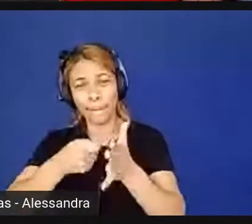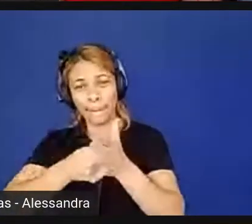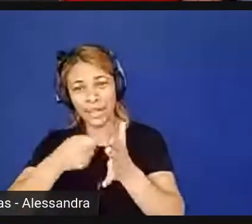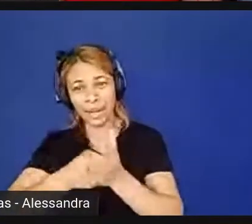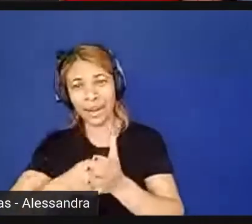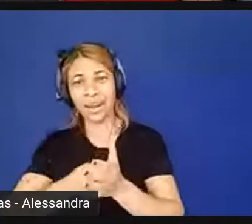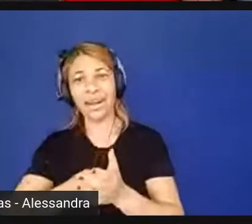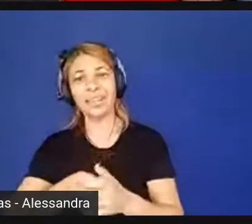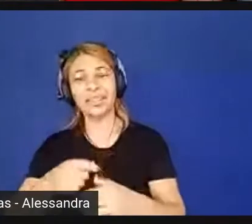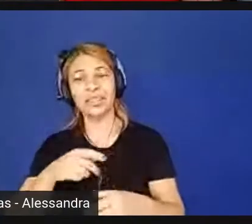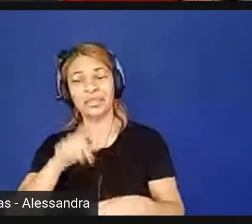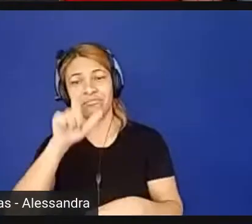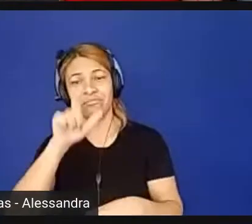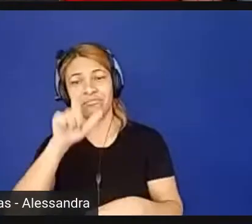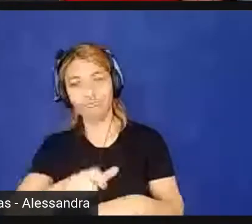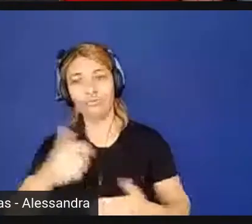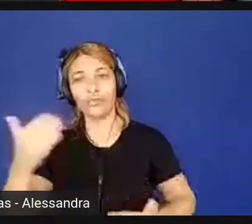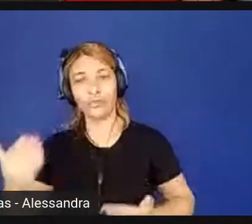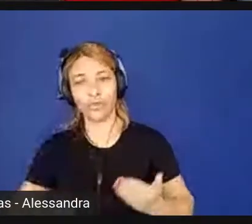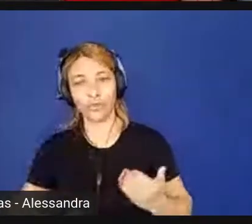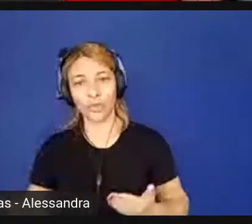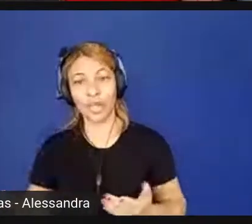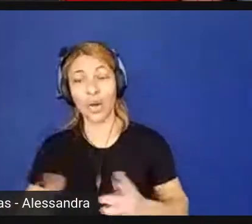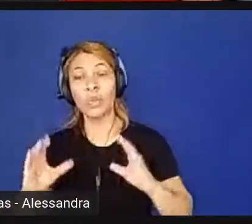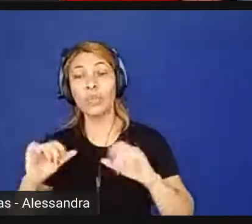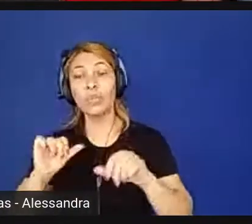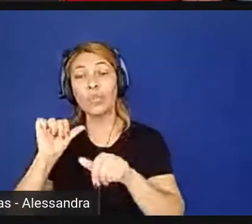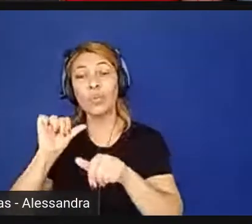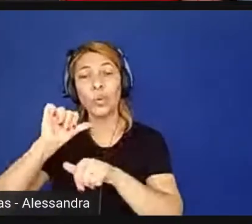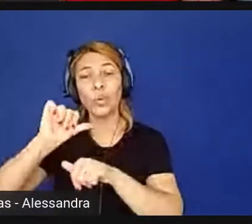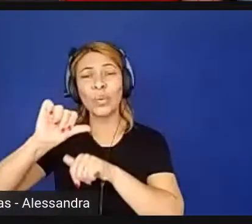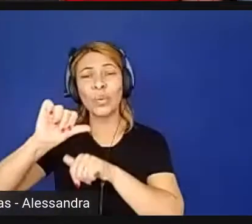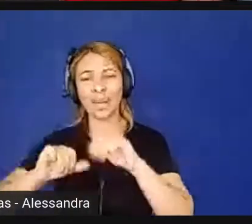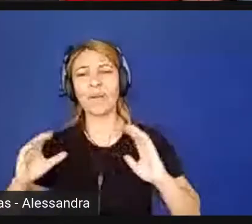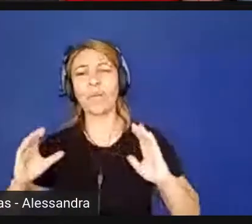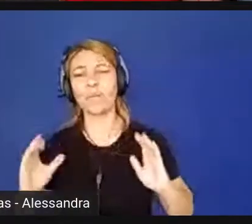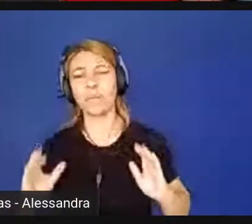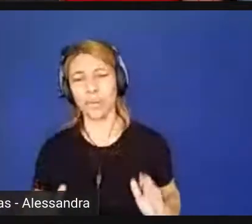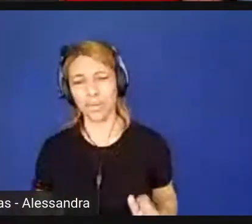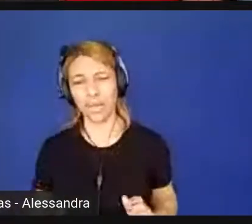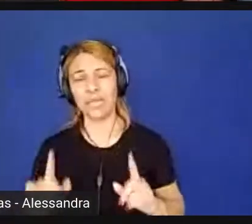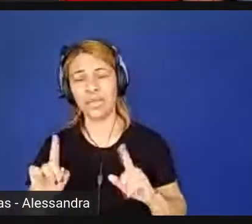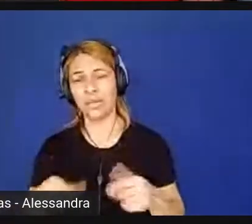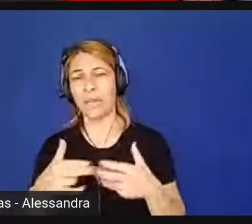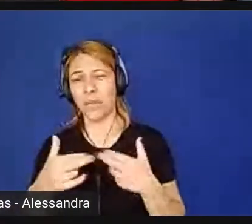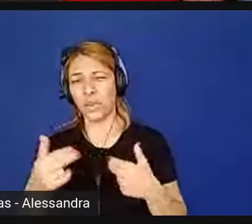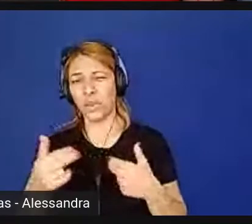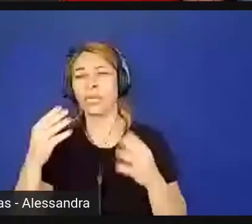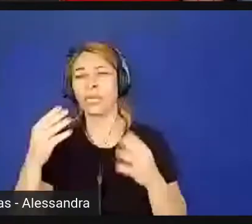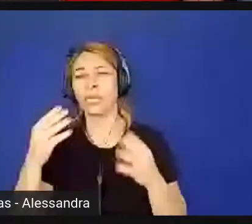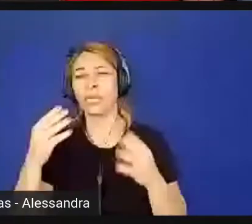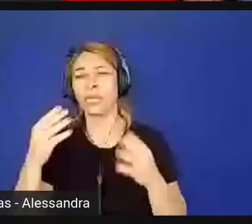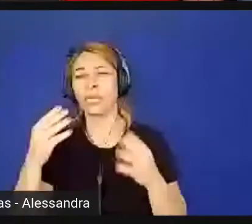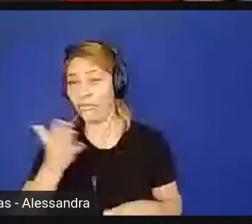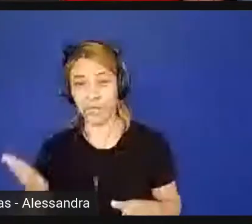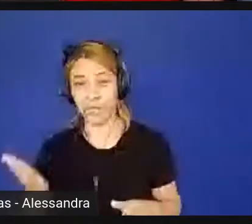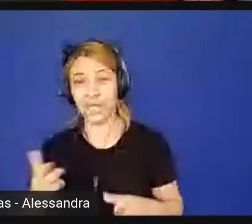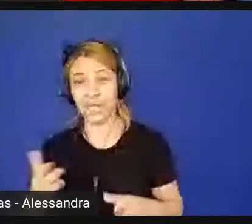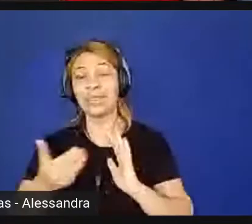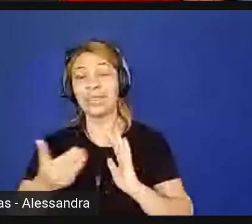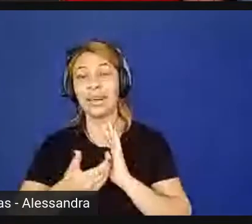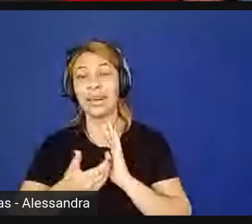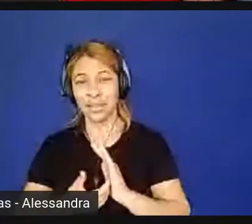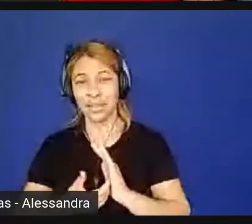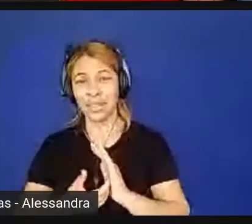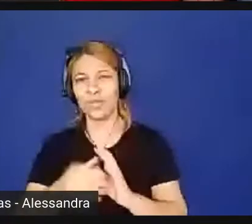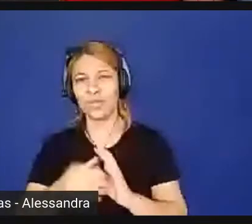no servidor. Já foi mudar comportamento, né? Mudar comportamento sem ter esse instrumento. É uma coisa horrível. E na Câmara de Deputados a gente está fazendo